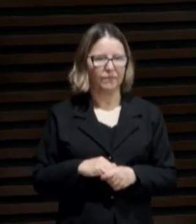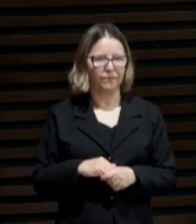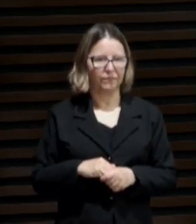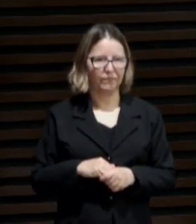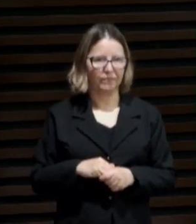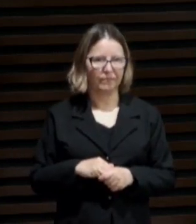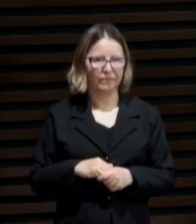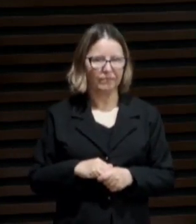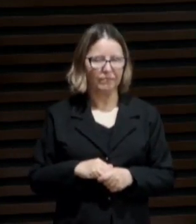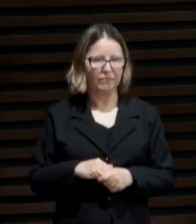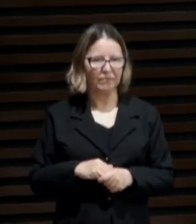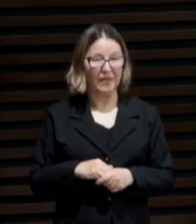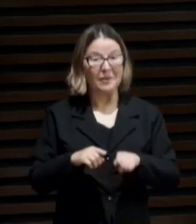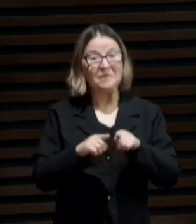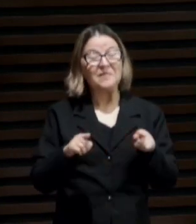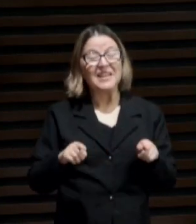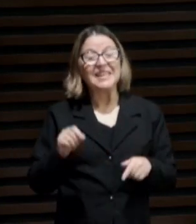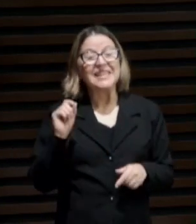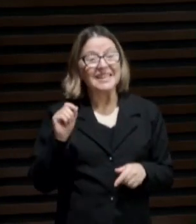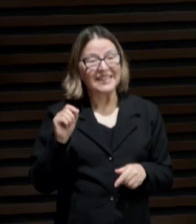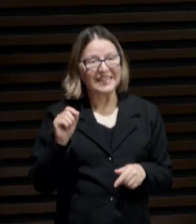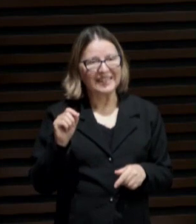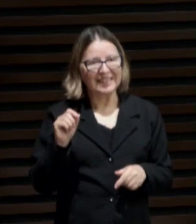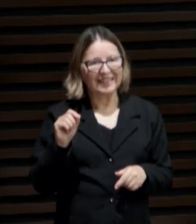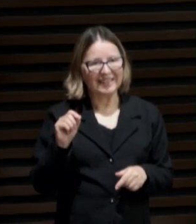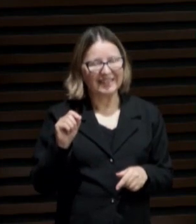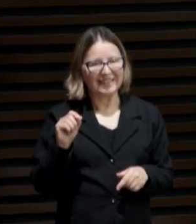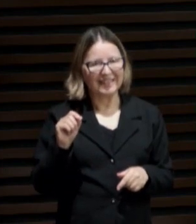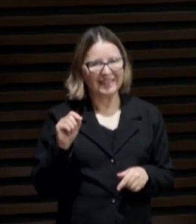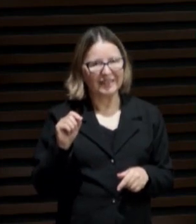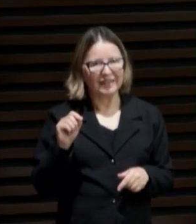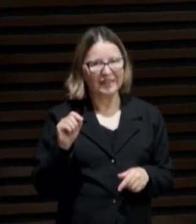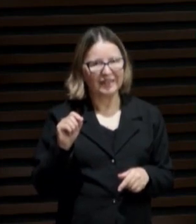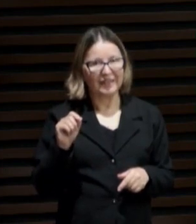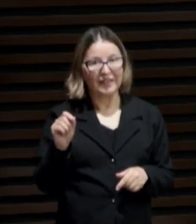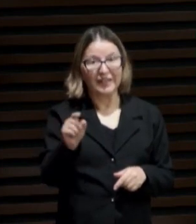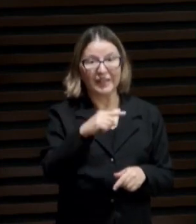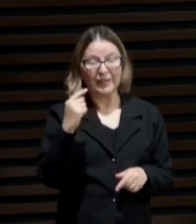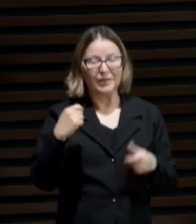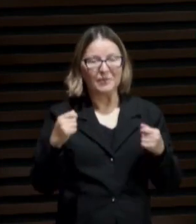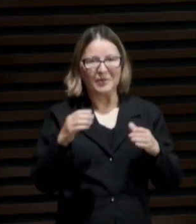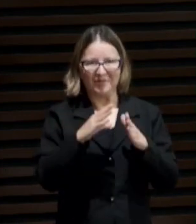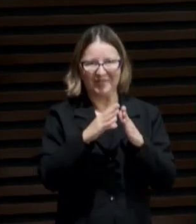Agora, quem que tem que ser o nosso padrão de conversação nesse mundo?